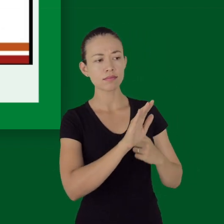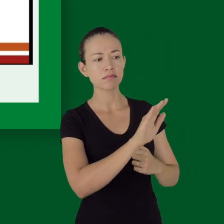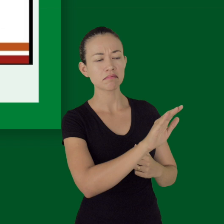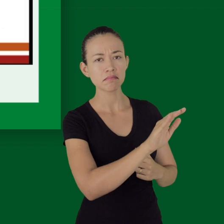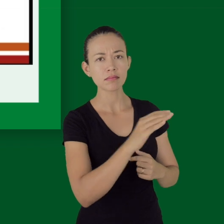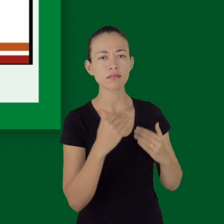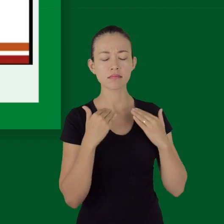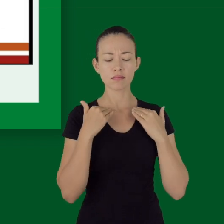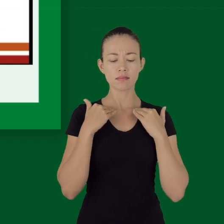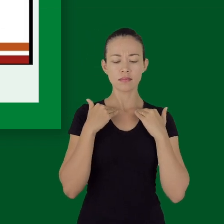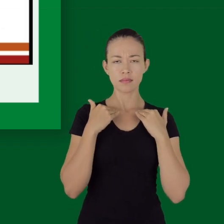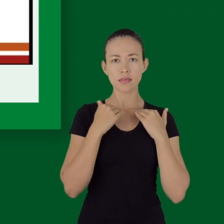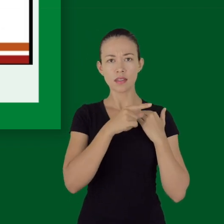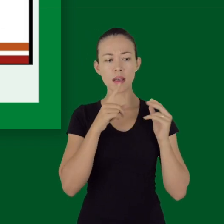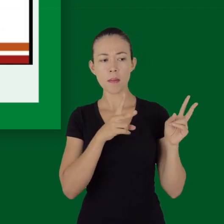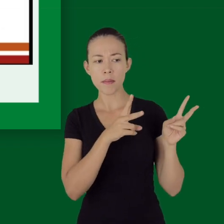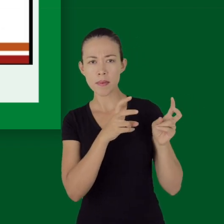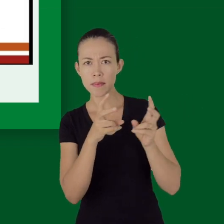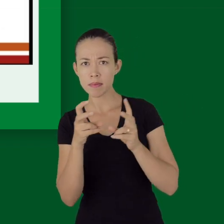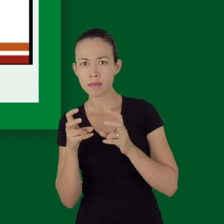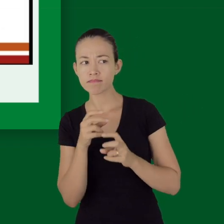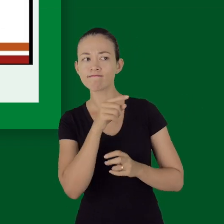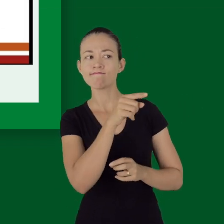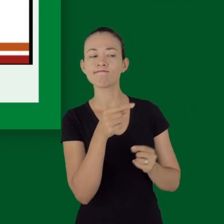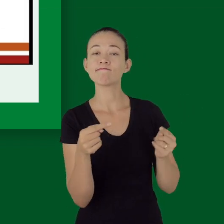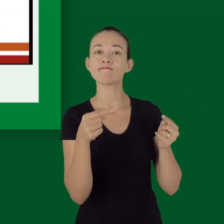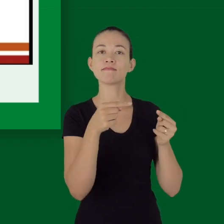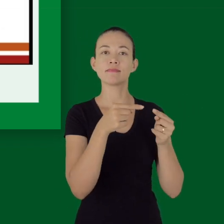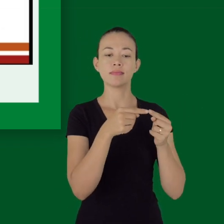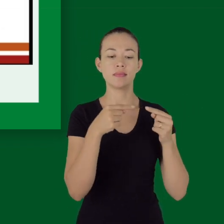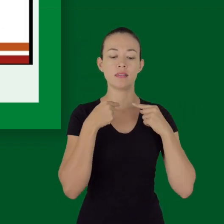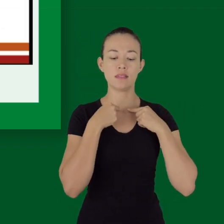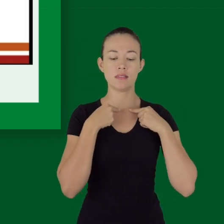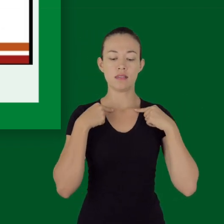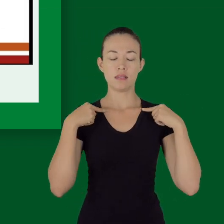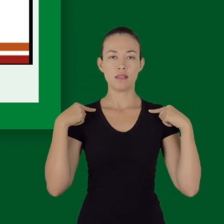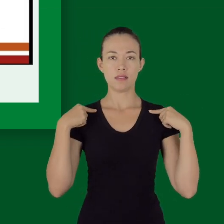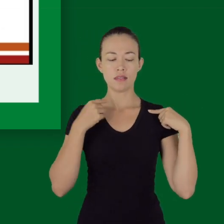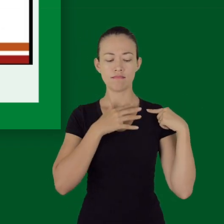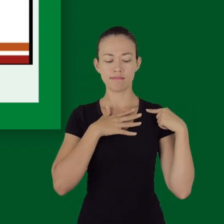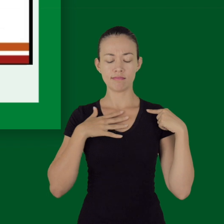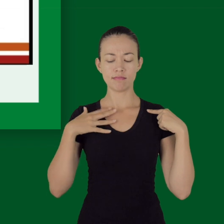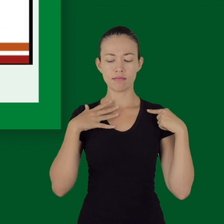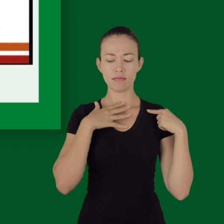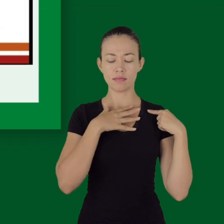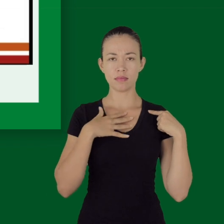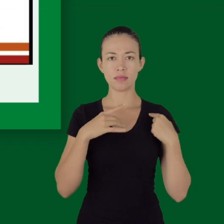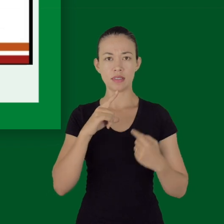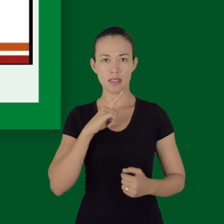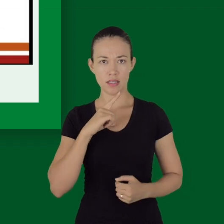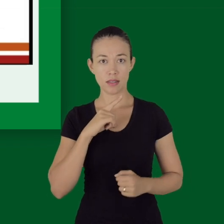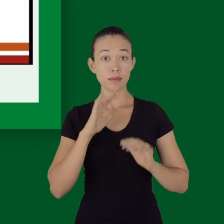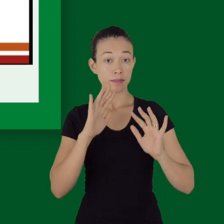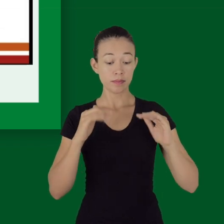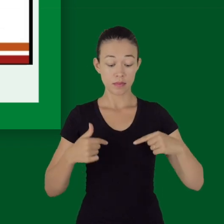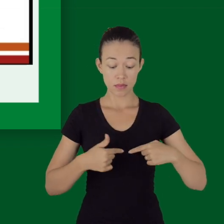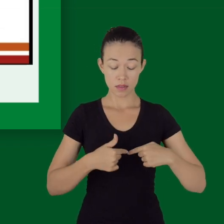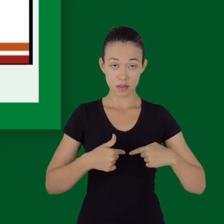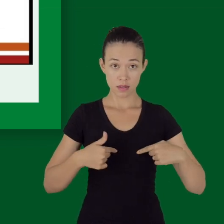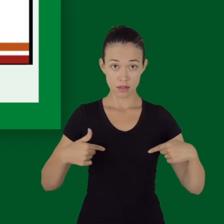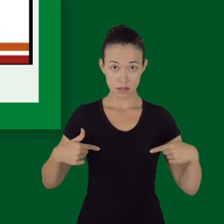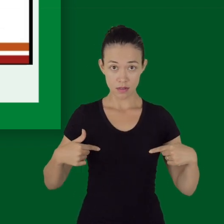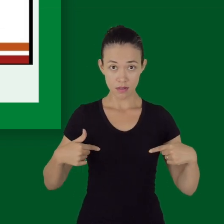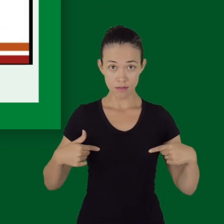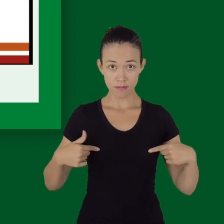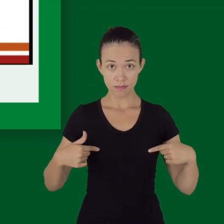Sensibilidade somente da altura do mamilo para baixo, eu tenho uma correspondência em T4. Sensibilidade apenas do umbigo para baixo, eu tenho correspondência em